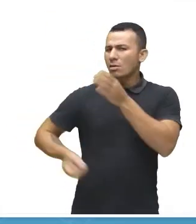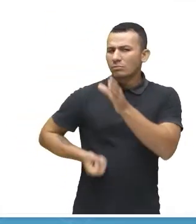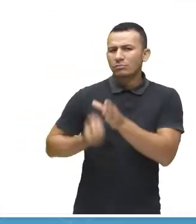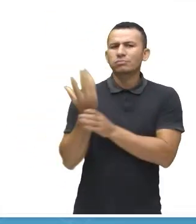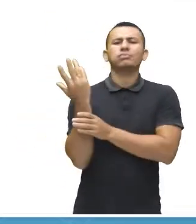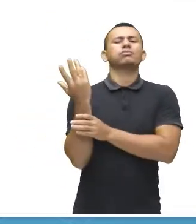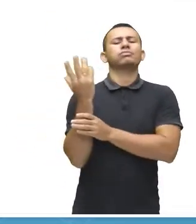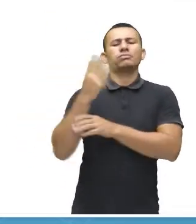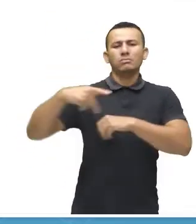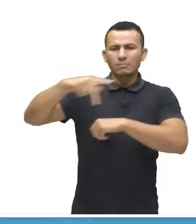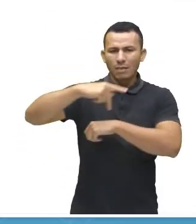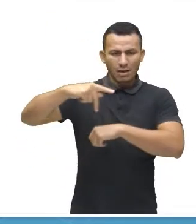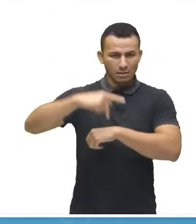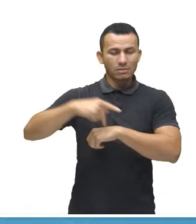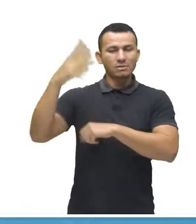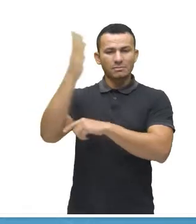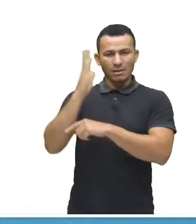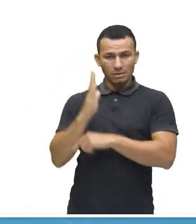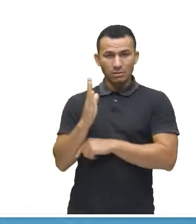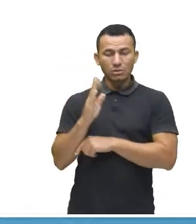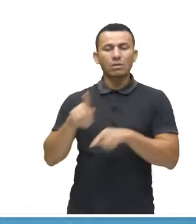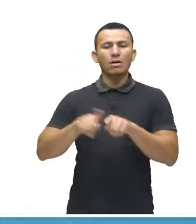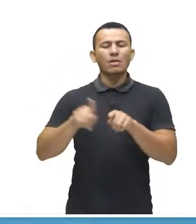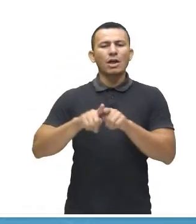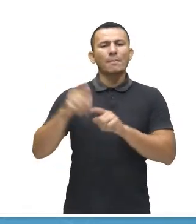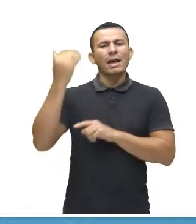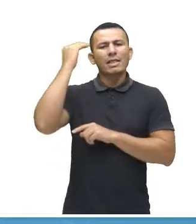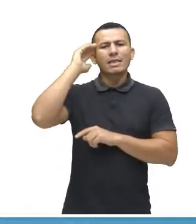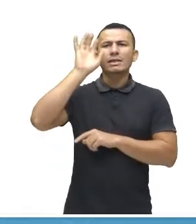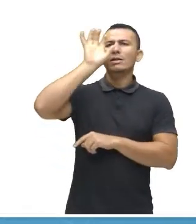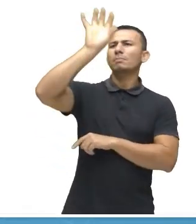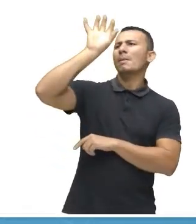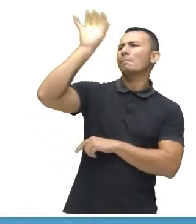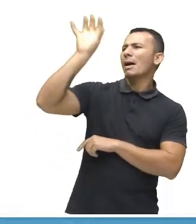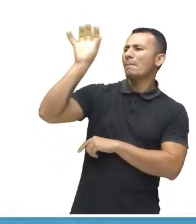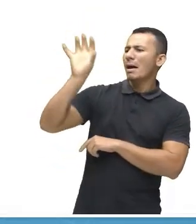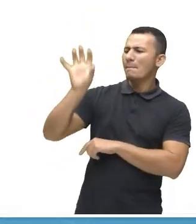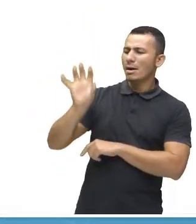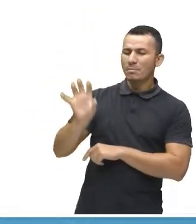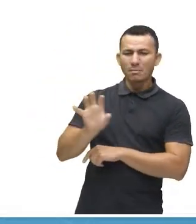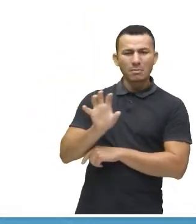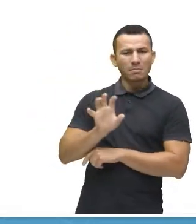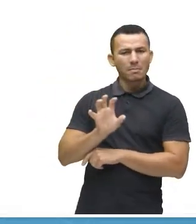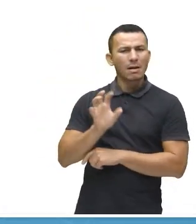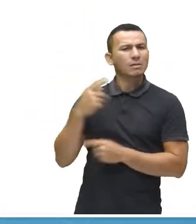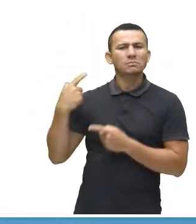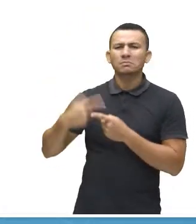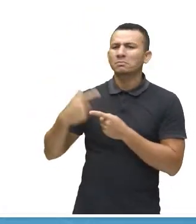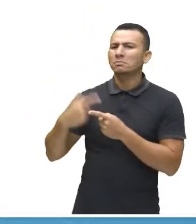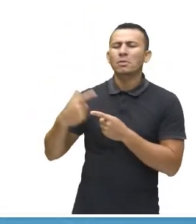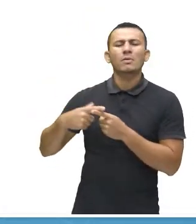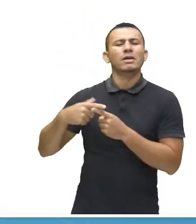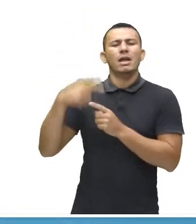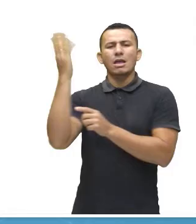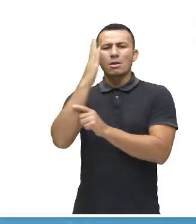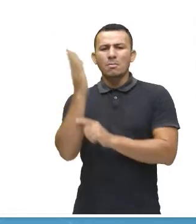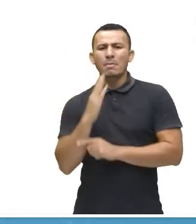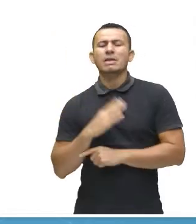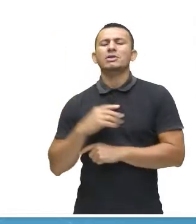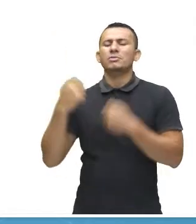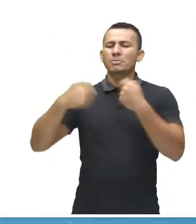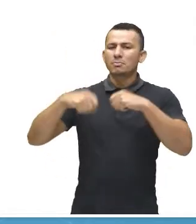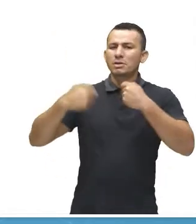do nosso país, entendendo a regionalização, né, entendendo por que o nosso país ele